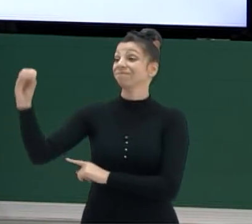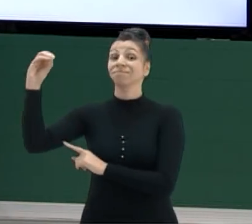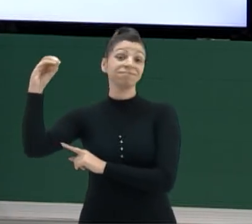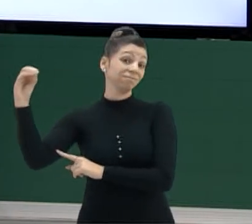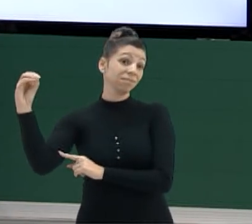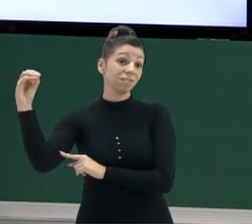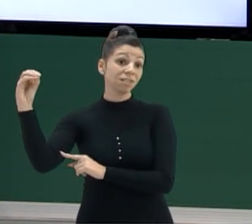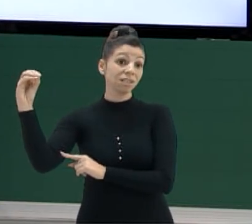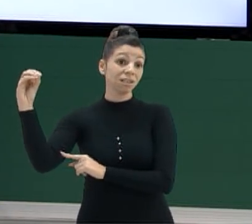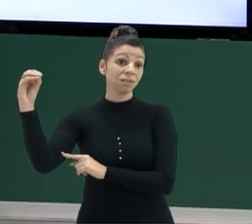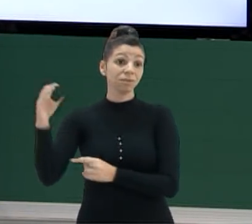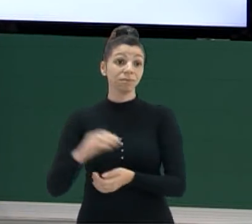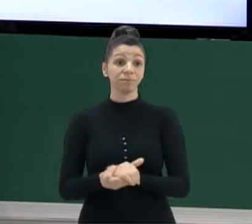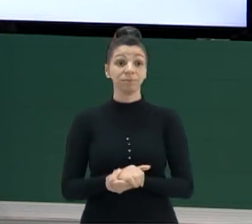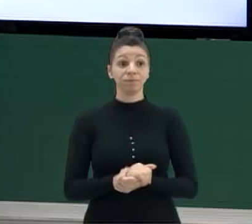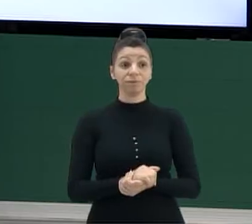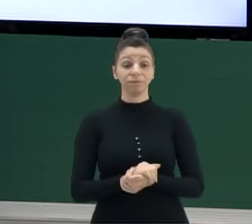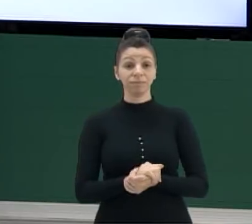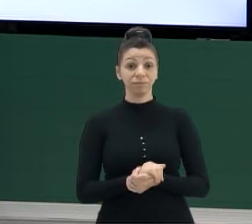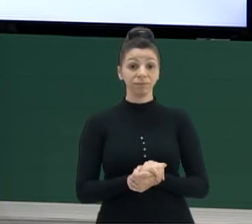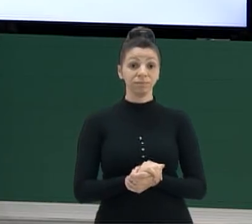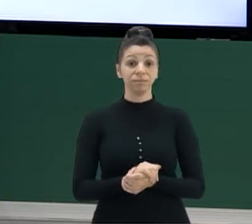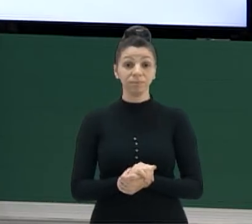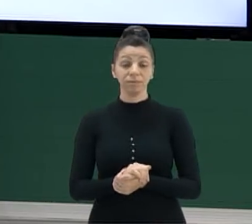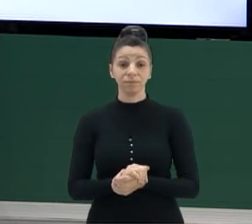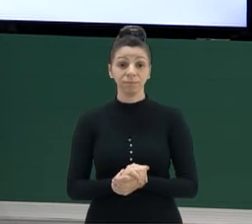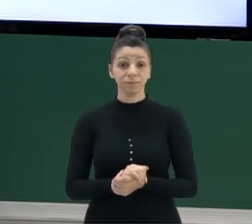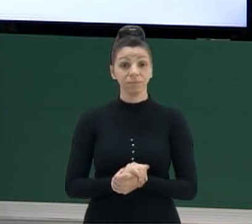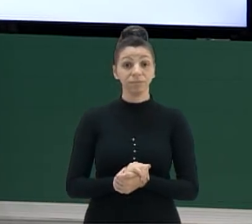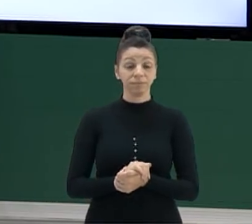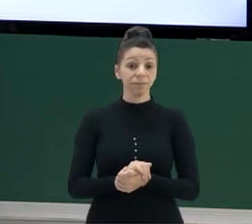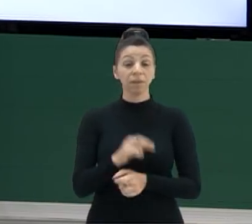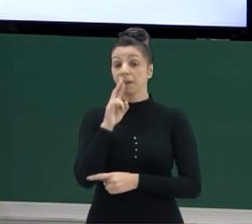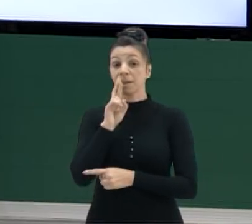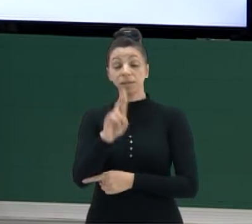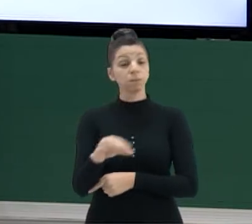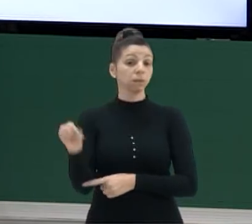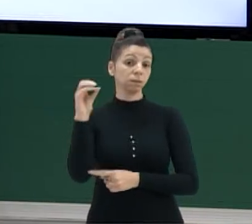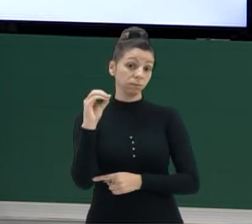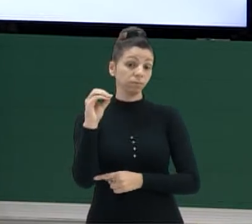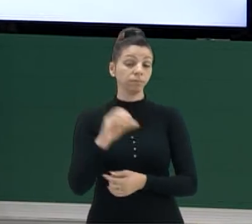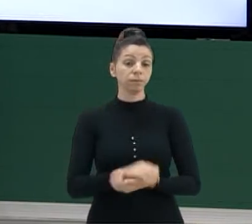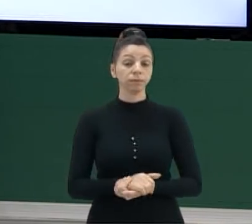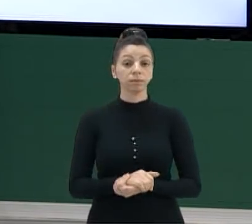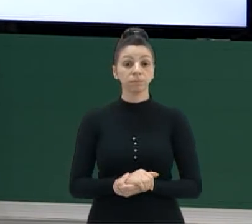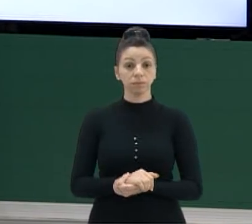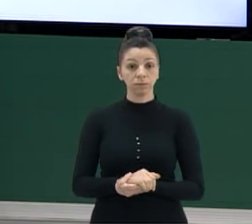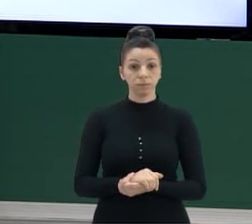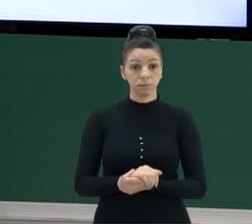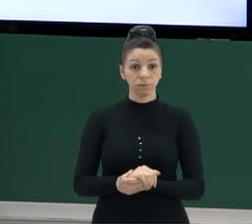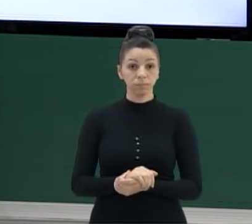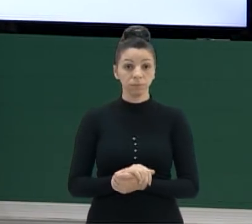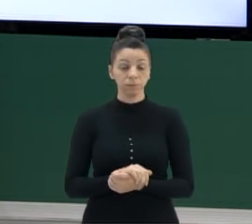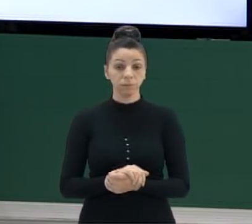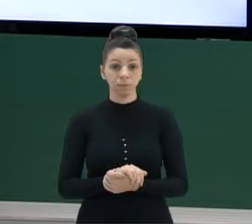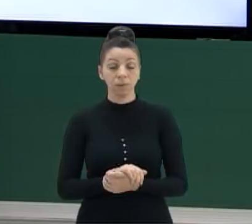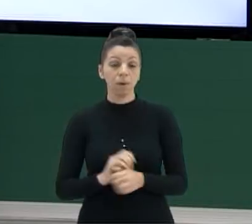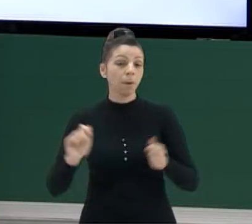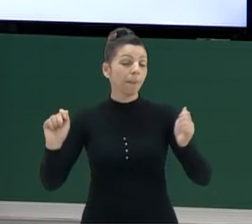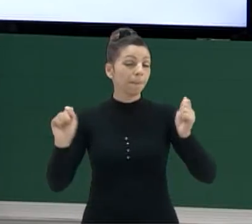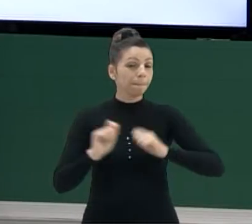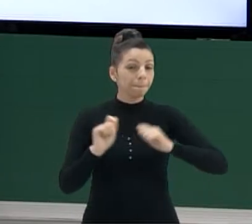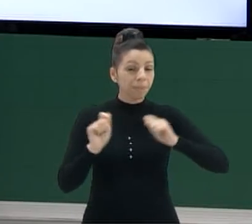15, menos 6 com mais 6, 0 é a resposta. Só para a gente poder deixar